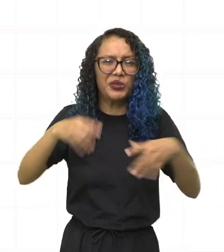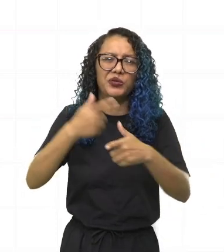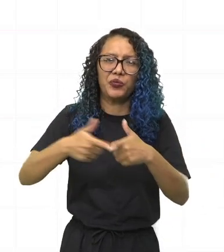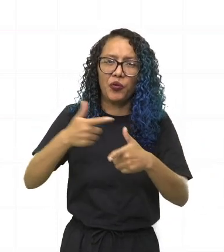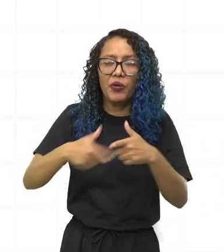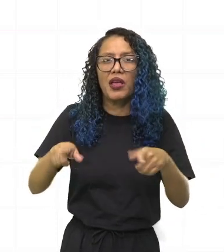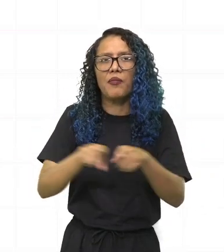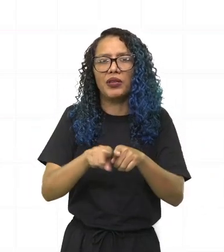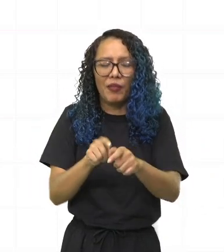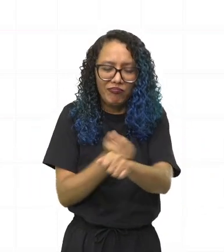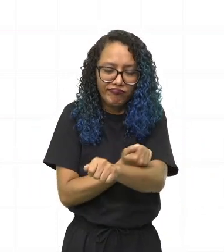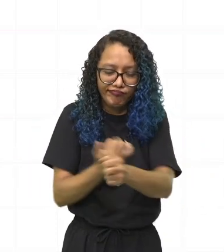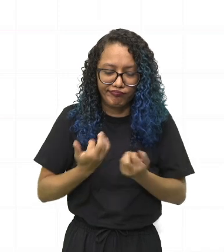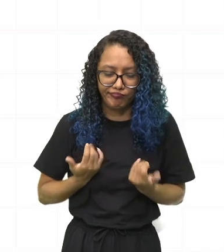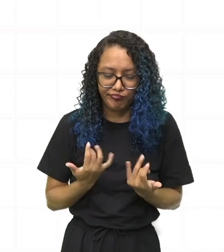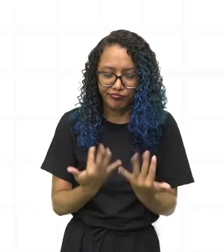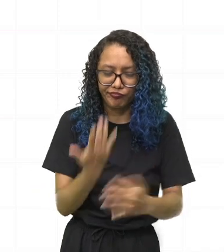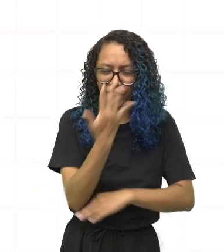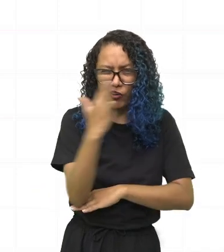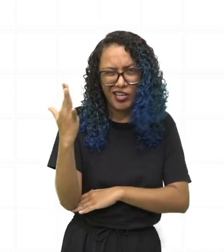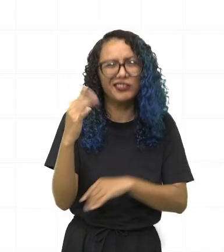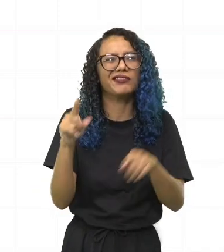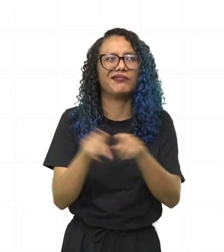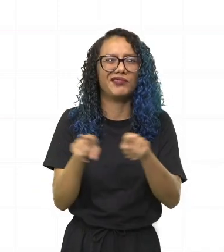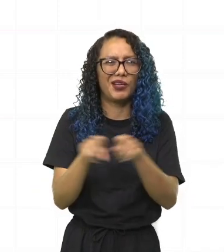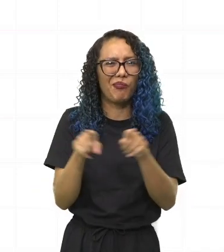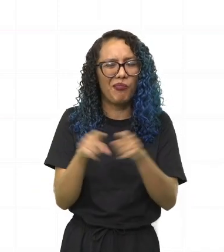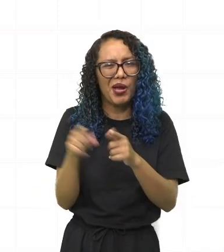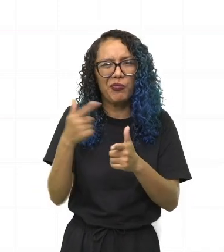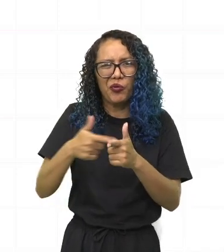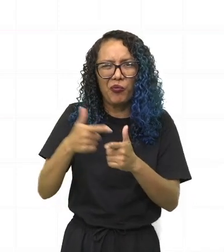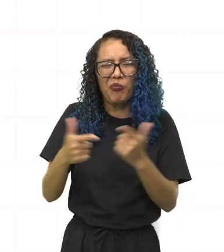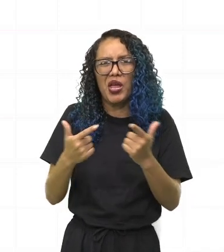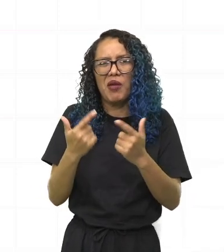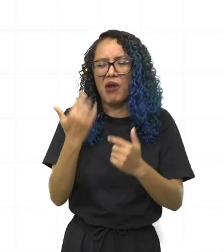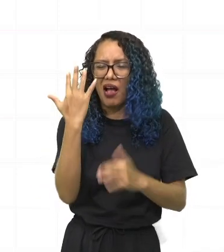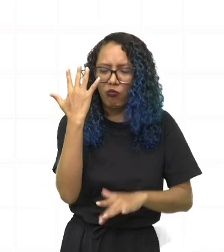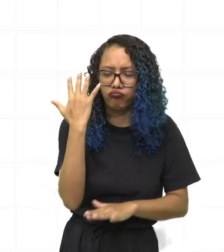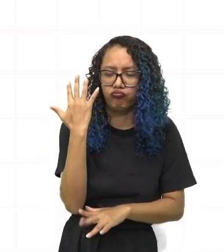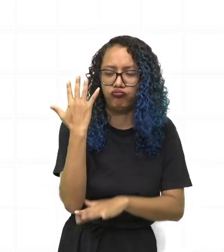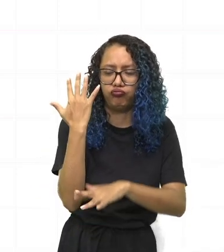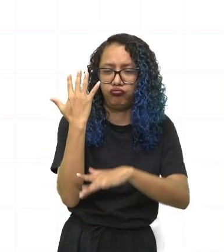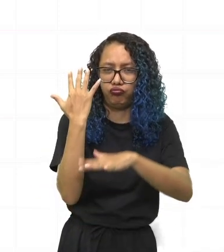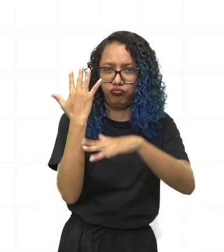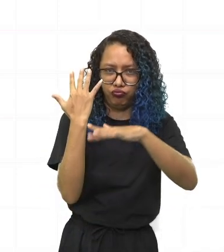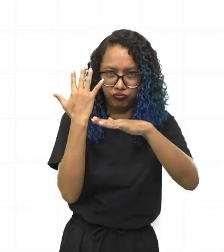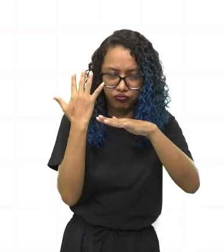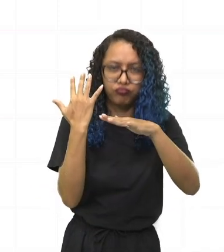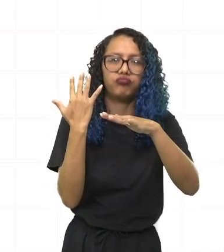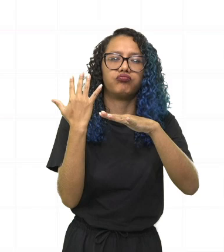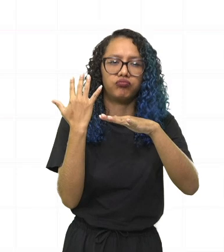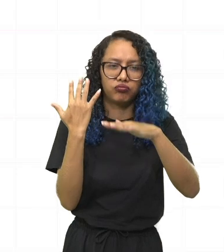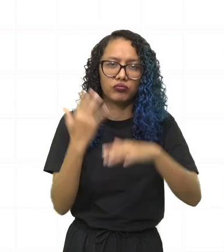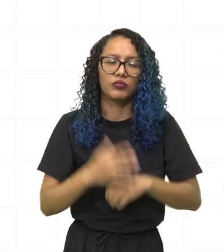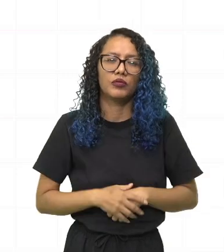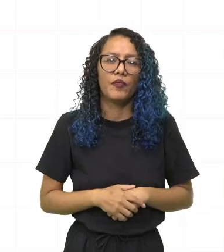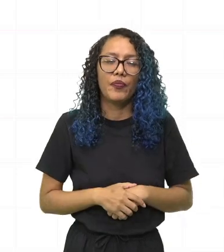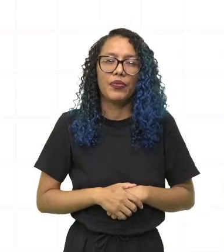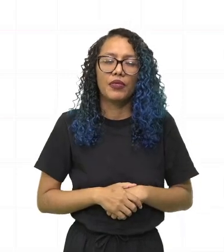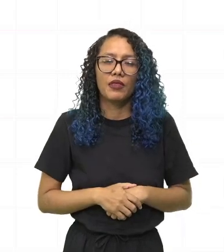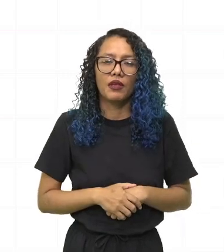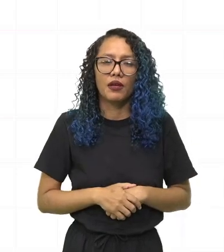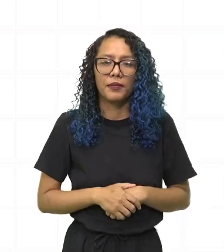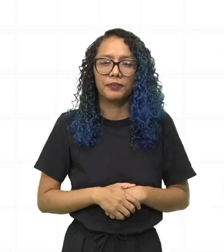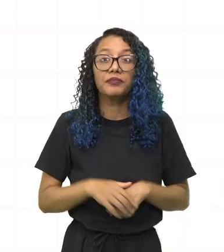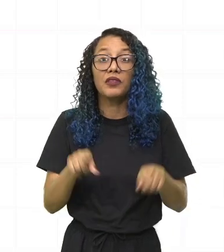da vegetação, que vai ficar ali comprometida, né, submersa ali nesses reservatórios, o